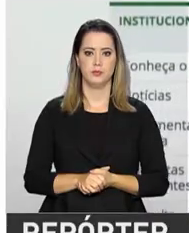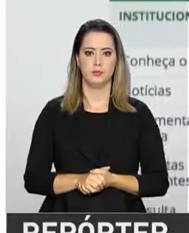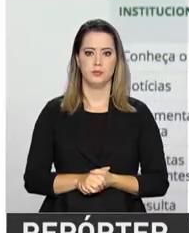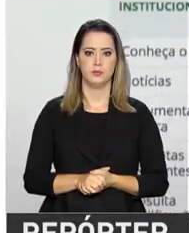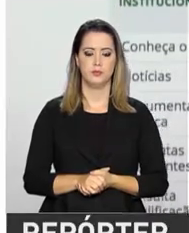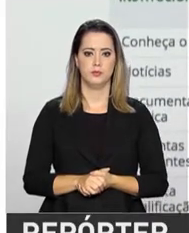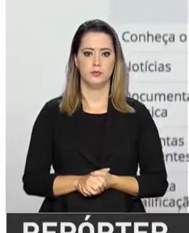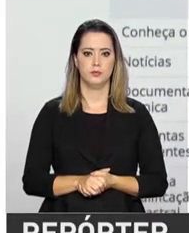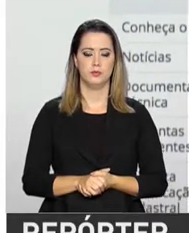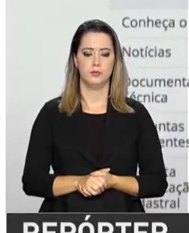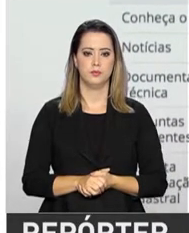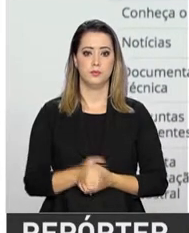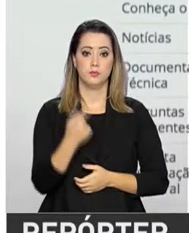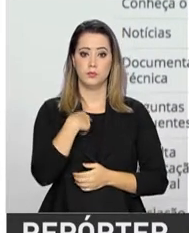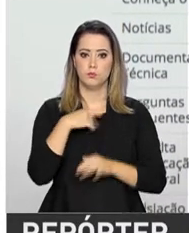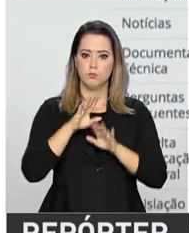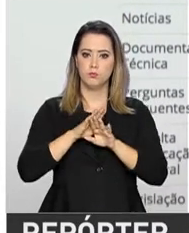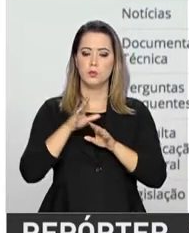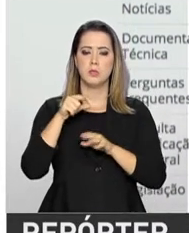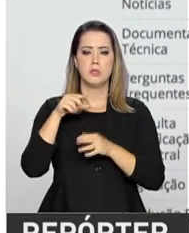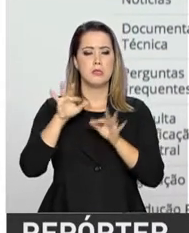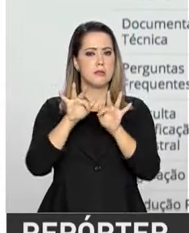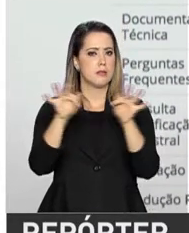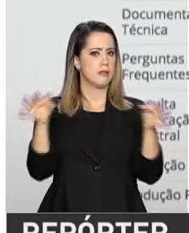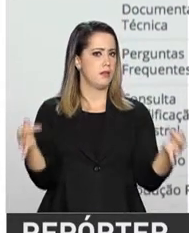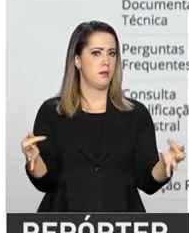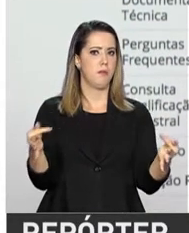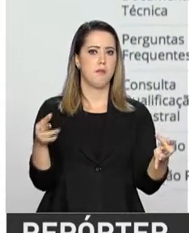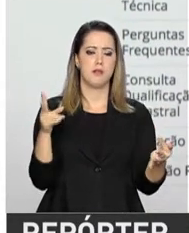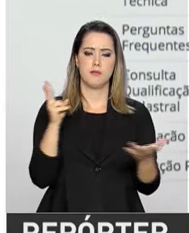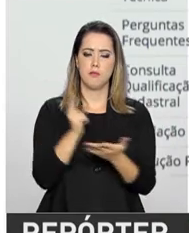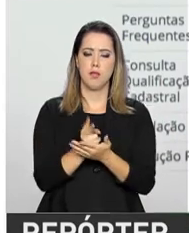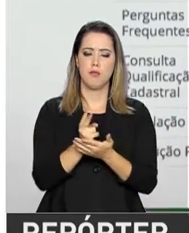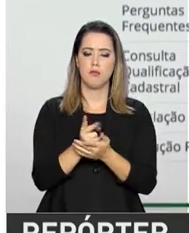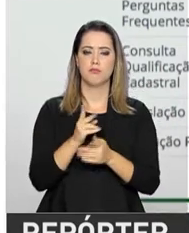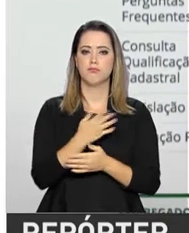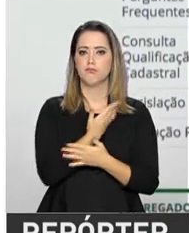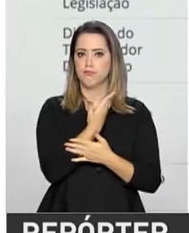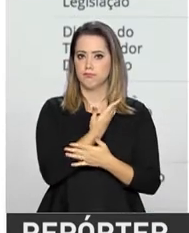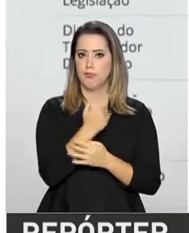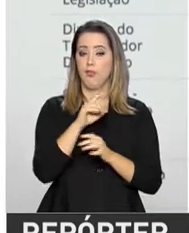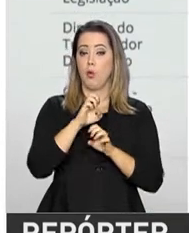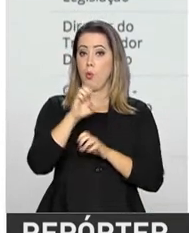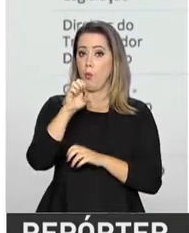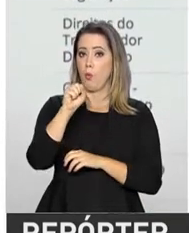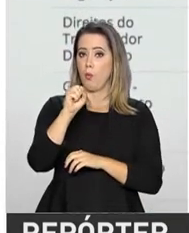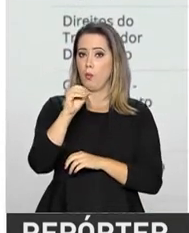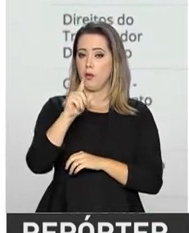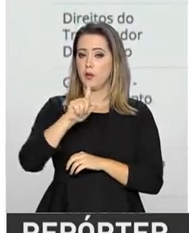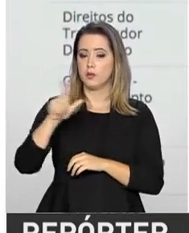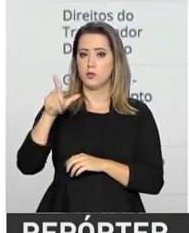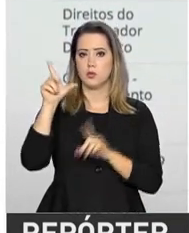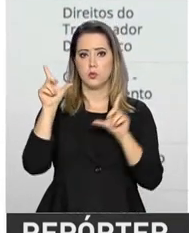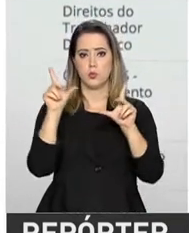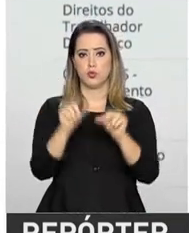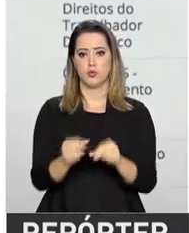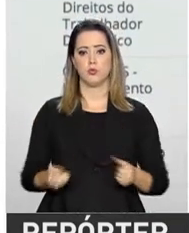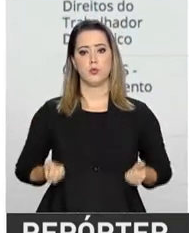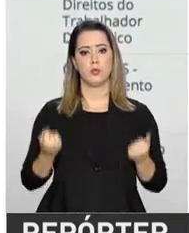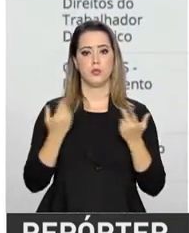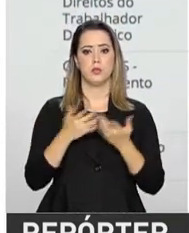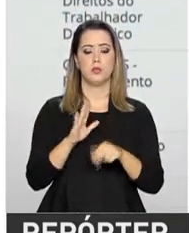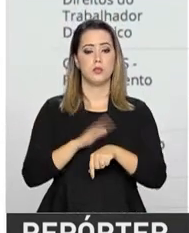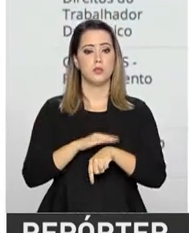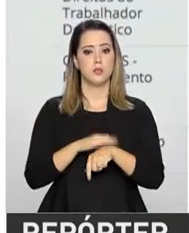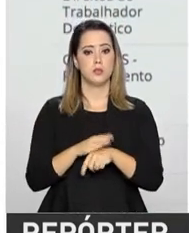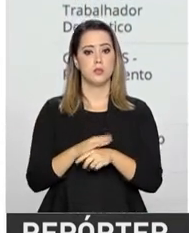de forma padronizada e simplificada ué social empresarial vai reduzir custos e tempo da área